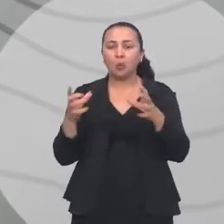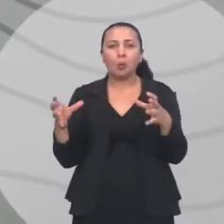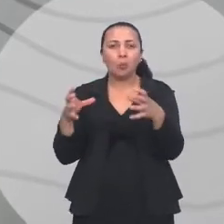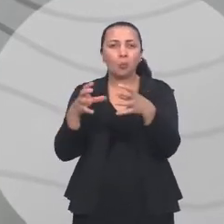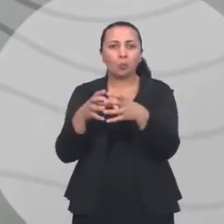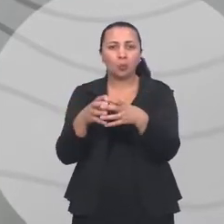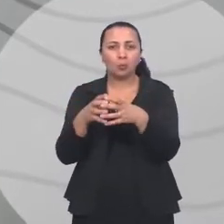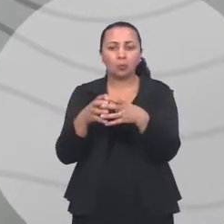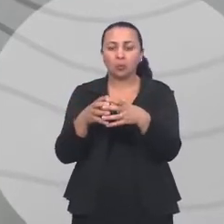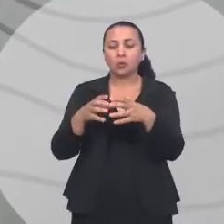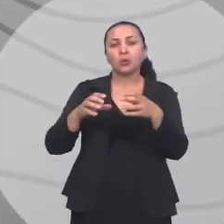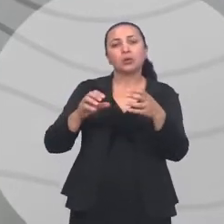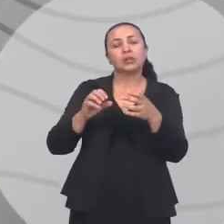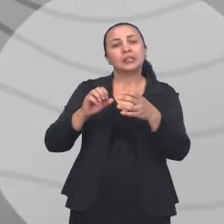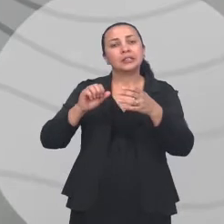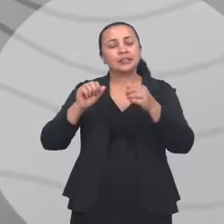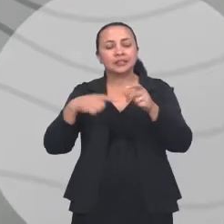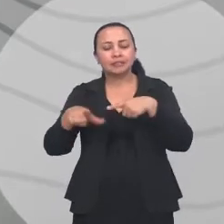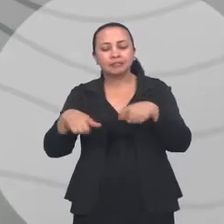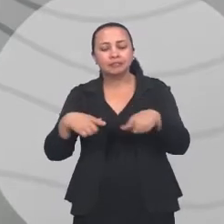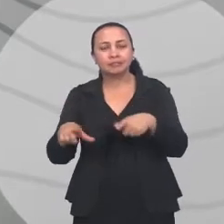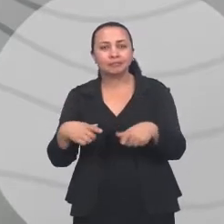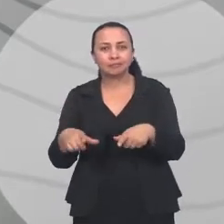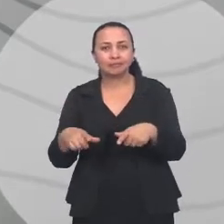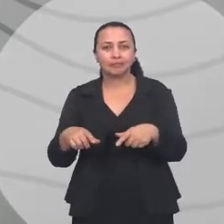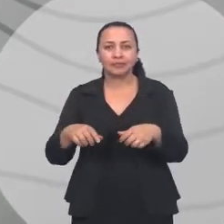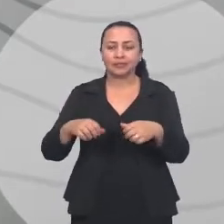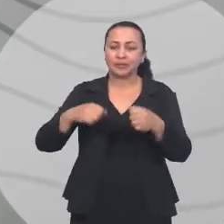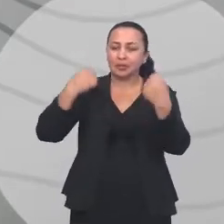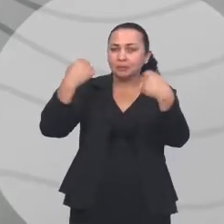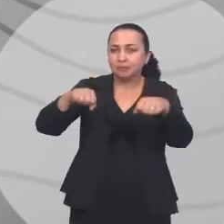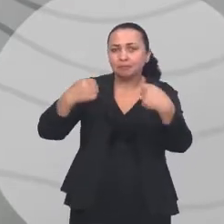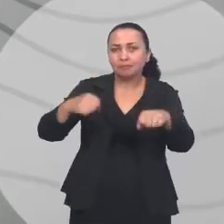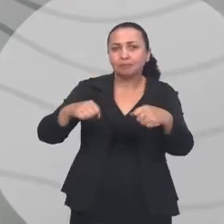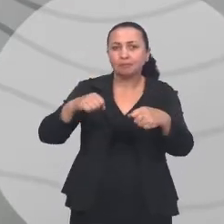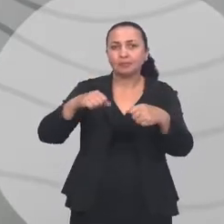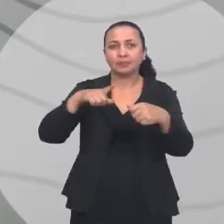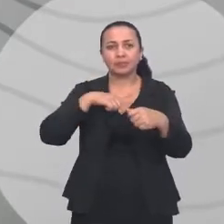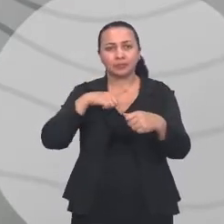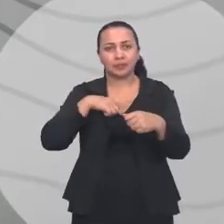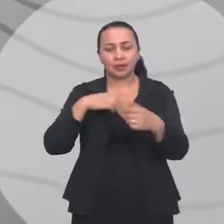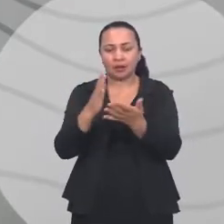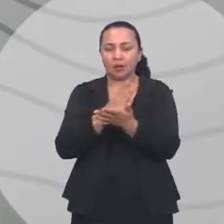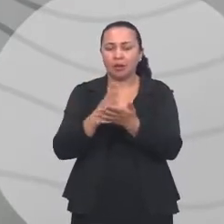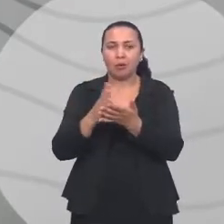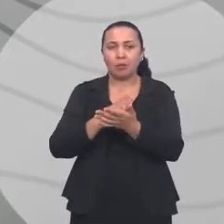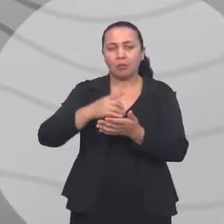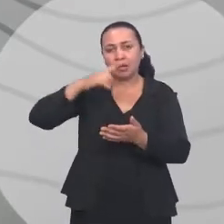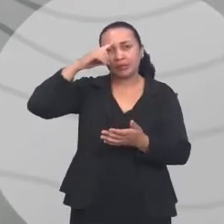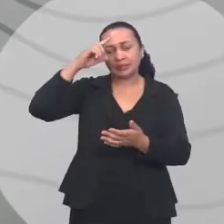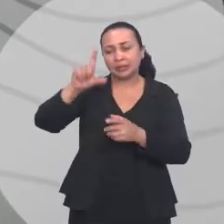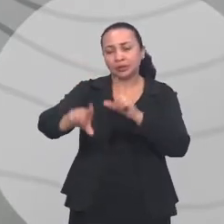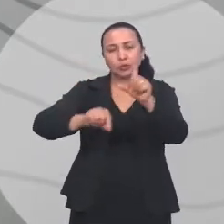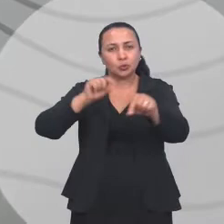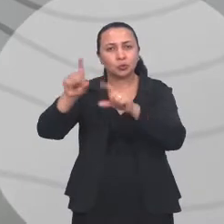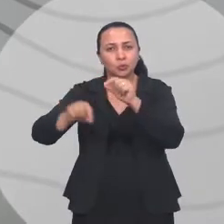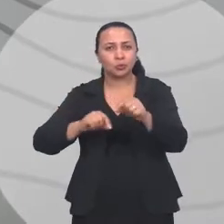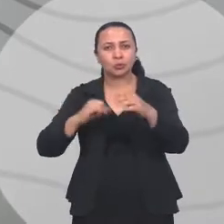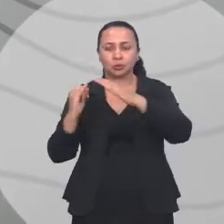é um conjunto de ações que exige algumas definições institucionais